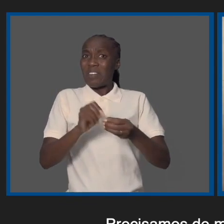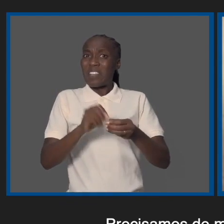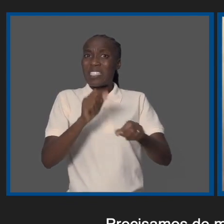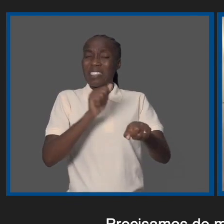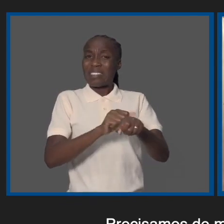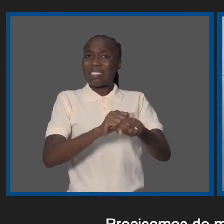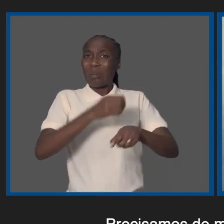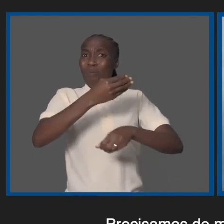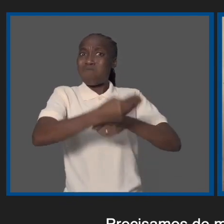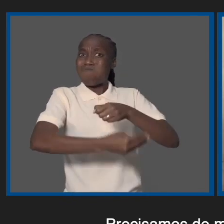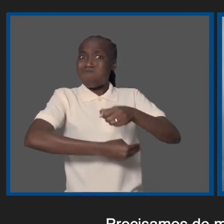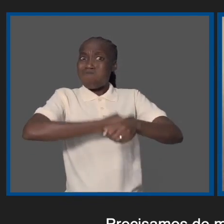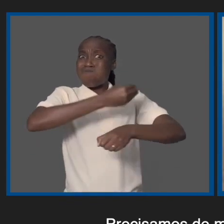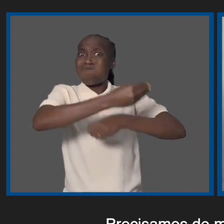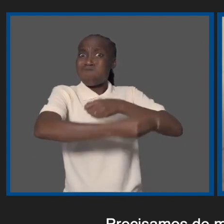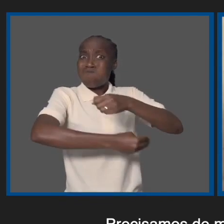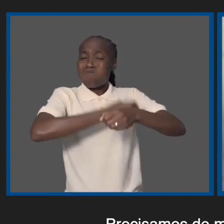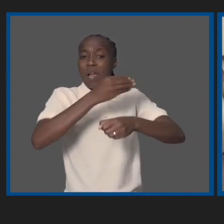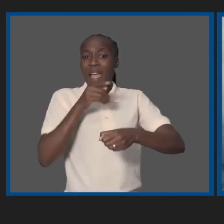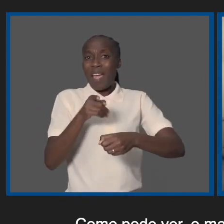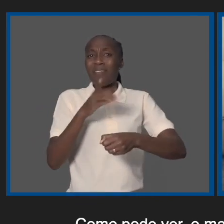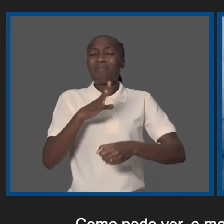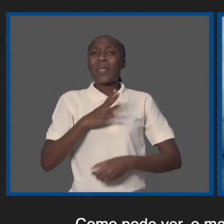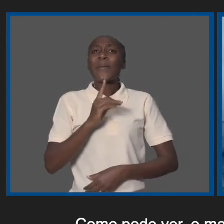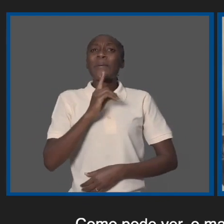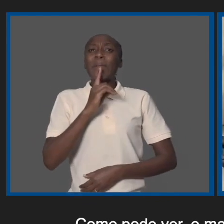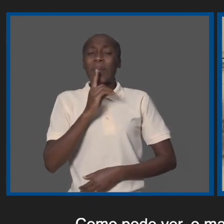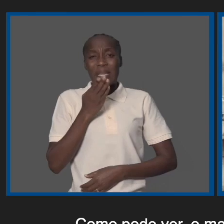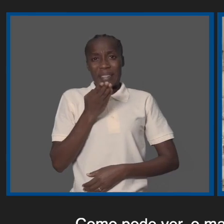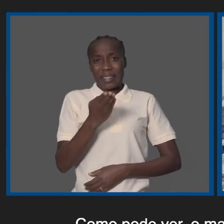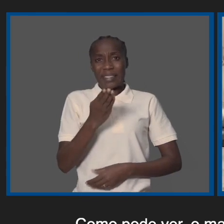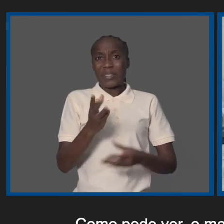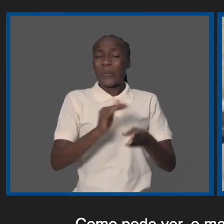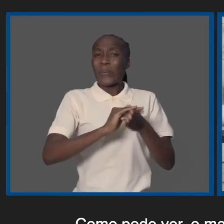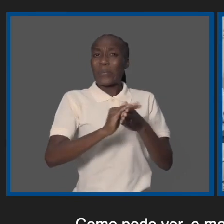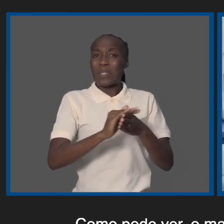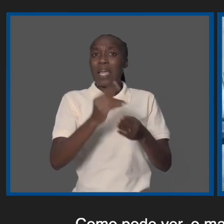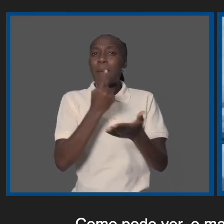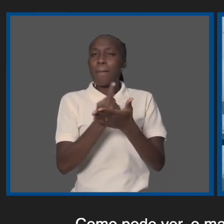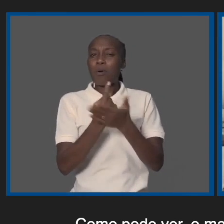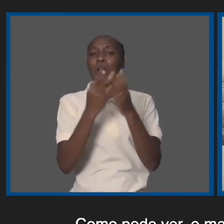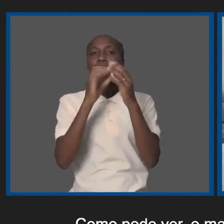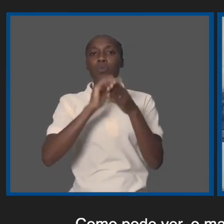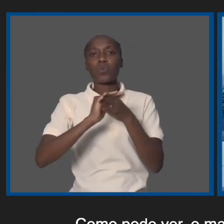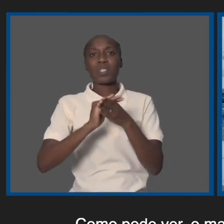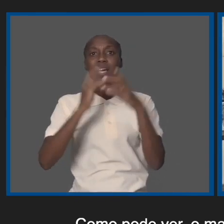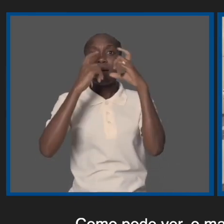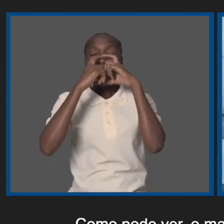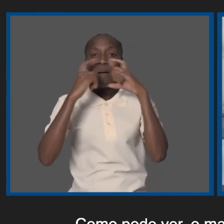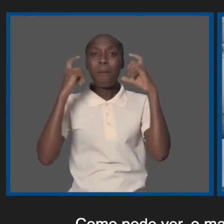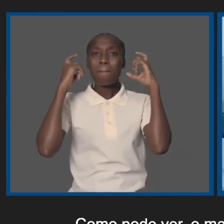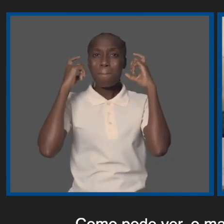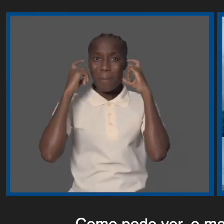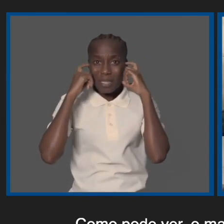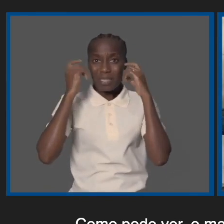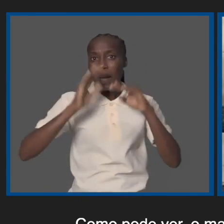E precisamos de mais, seja muito mais necessário. Então, como conseguem ver, é um dos materiais que nós usamos, é gesso. Gesso